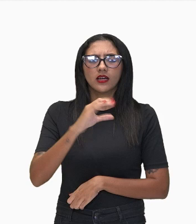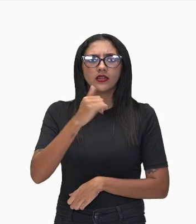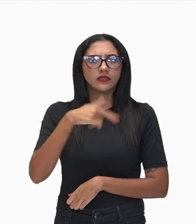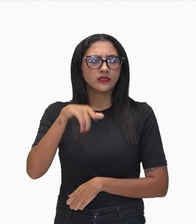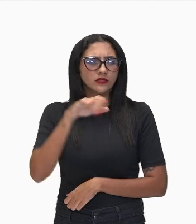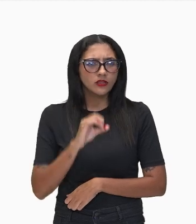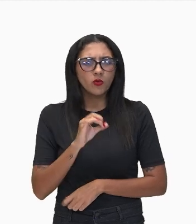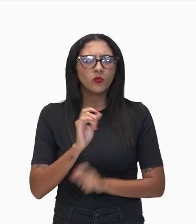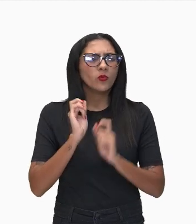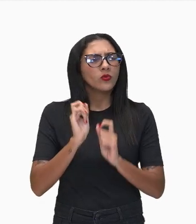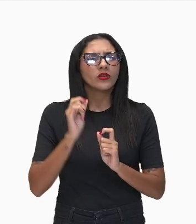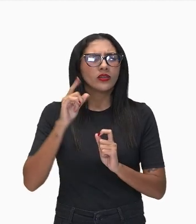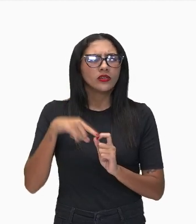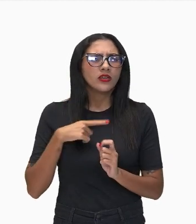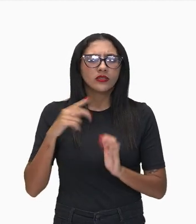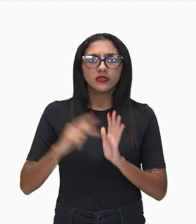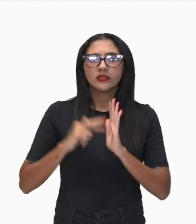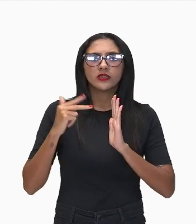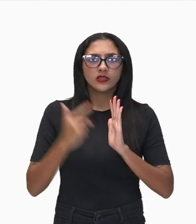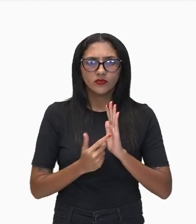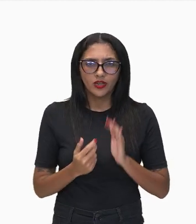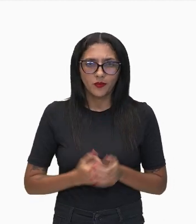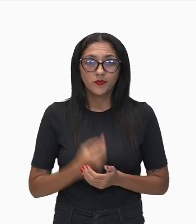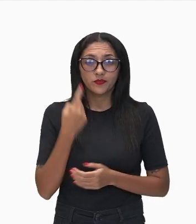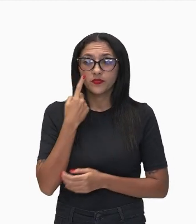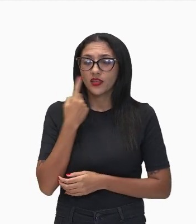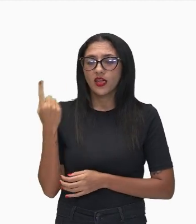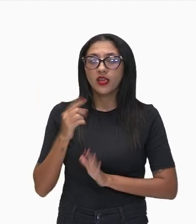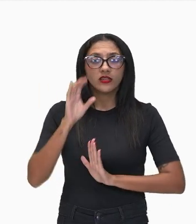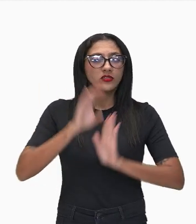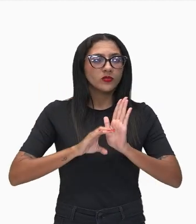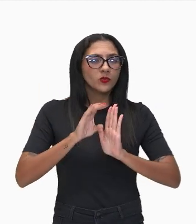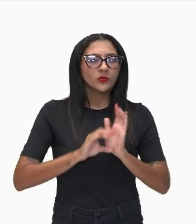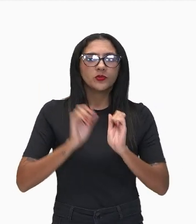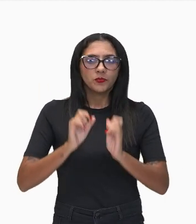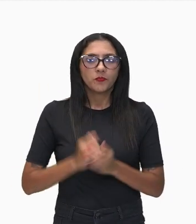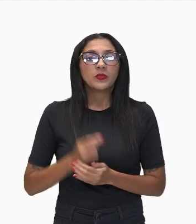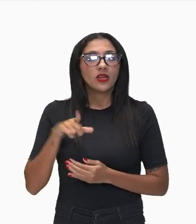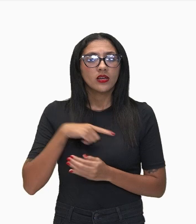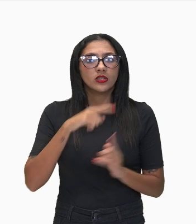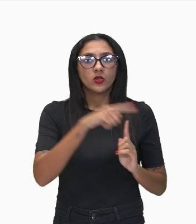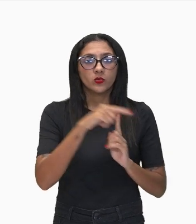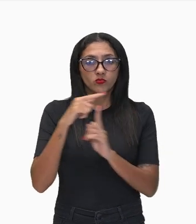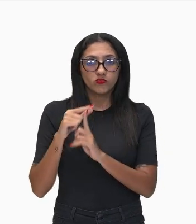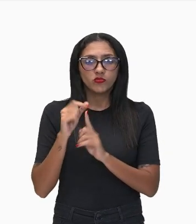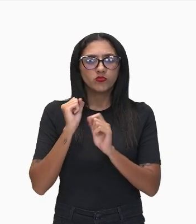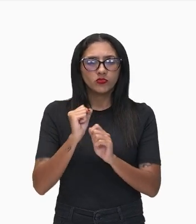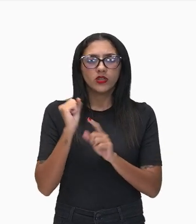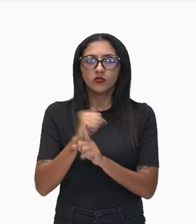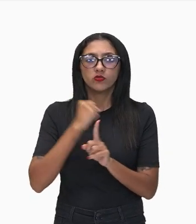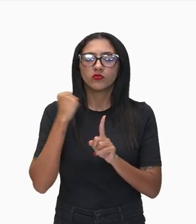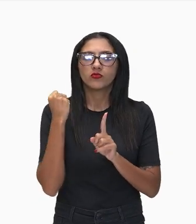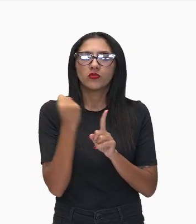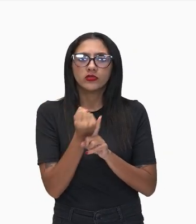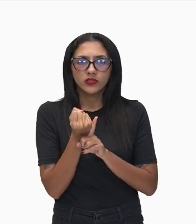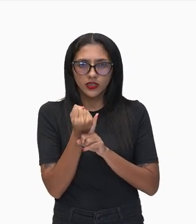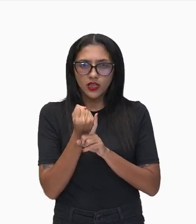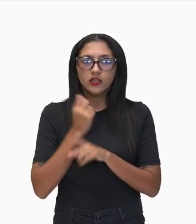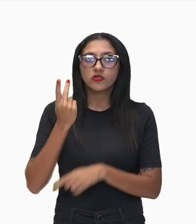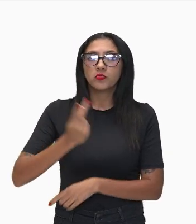próxima cartela aí, a gente vai ver que um Estado-nação, ele é um tipo de sociedade